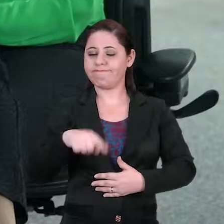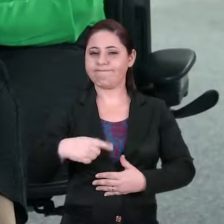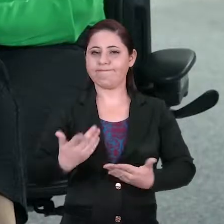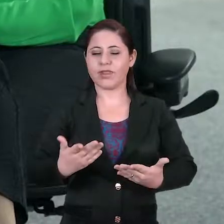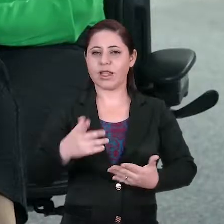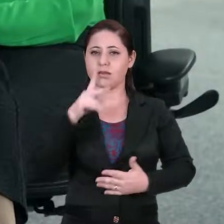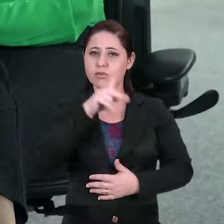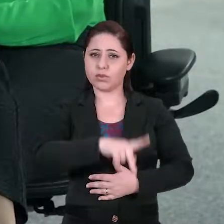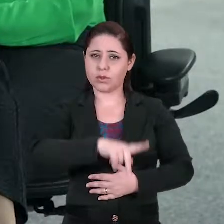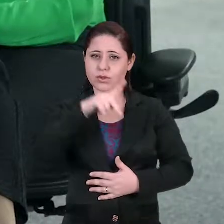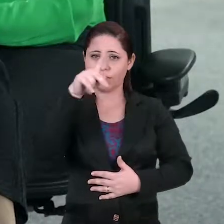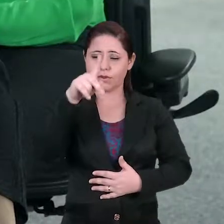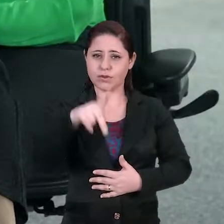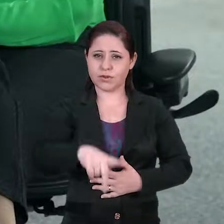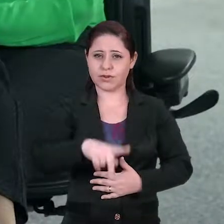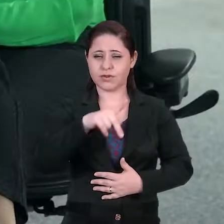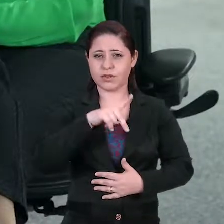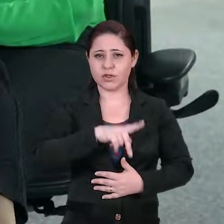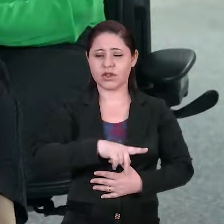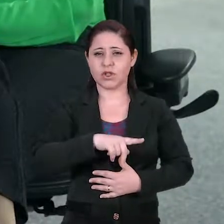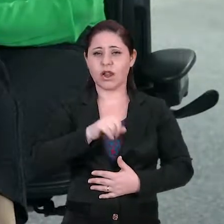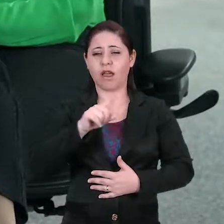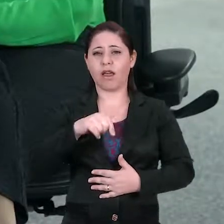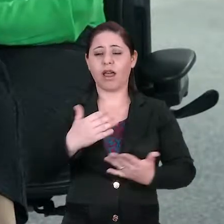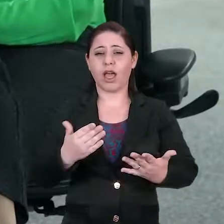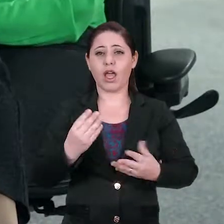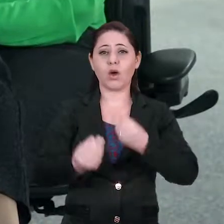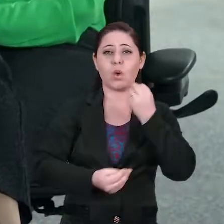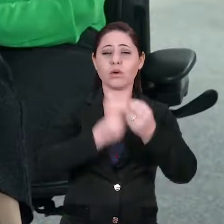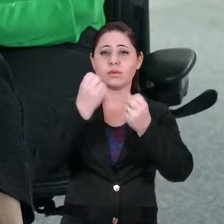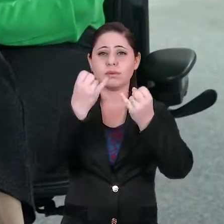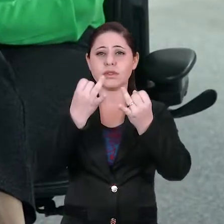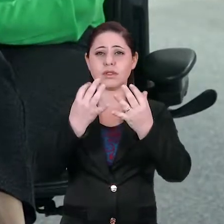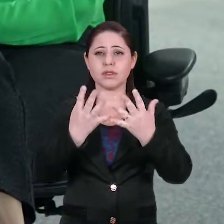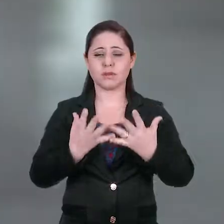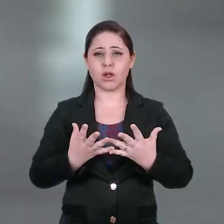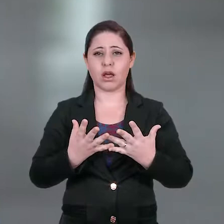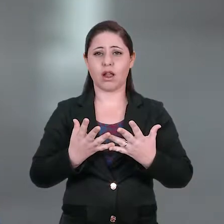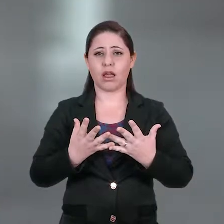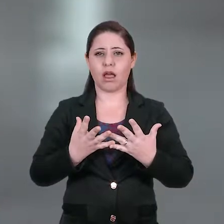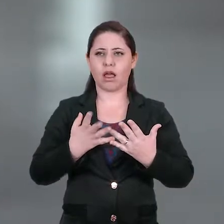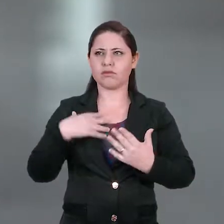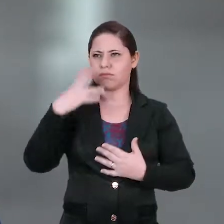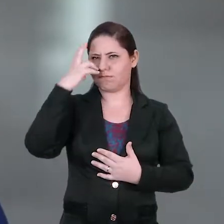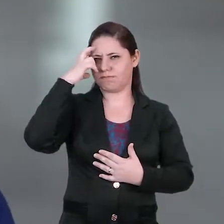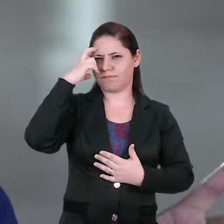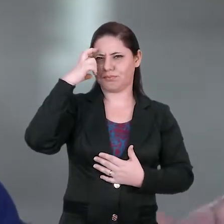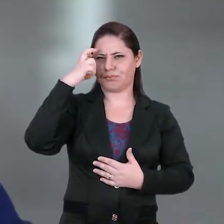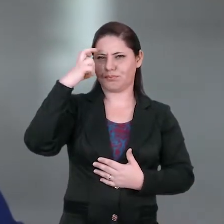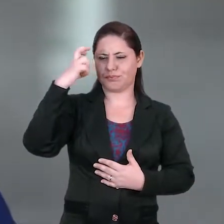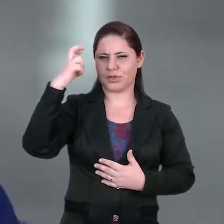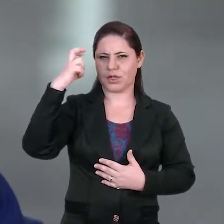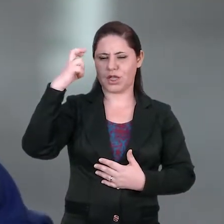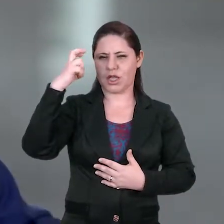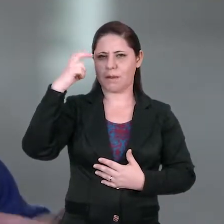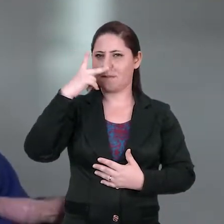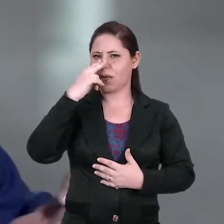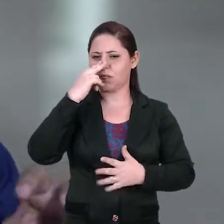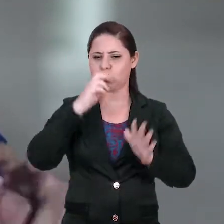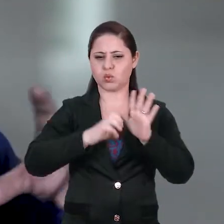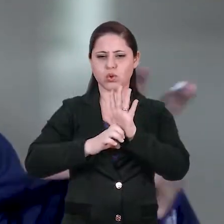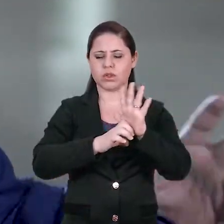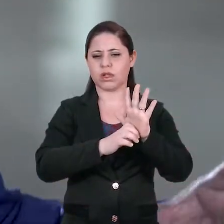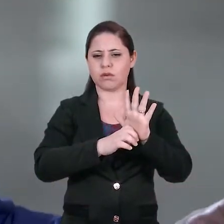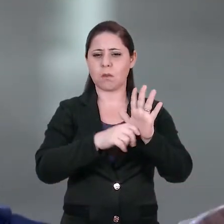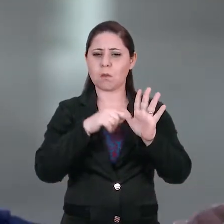professora Marisa, que é a professora Glorinha Sarrosa. Conta um pouco pra gente, é uma grande intelectual, uma figura